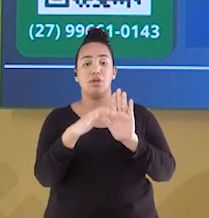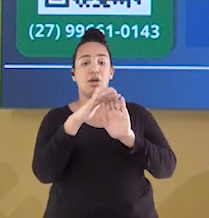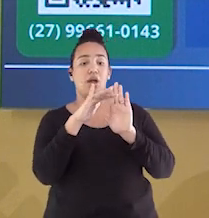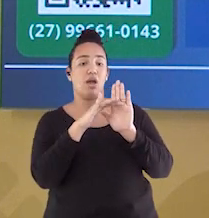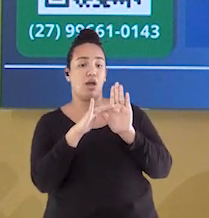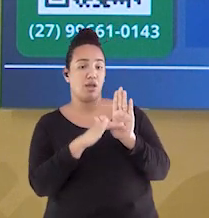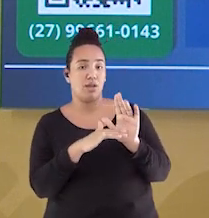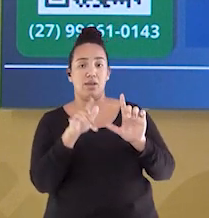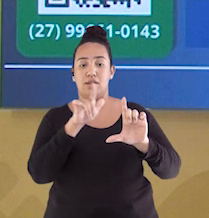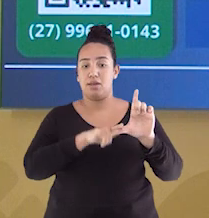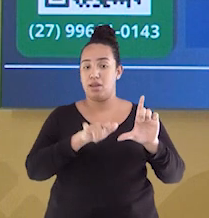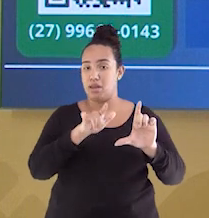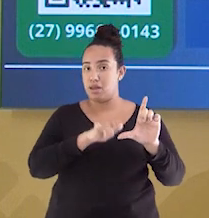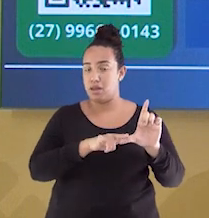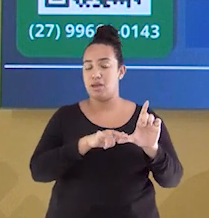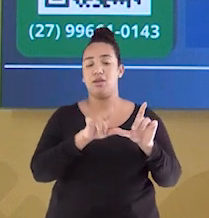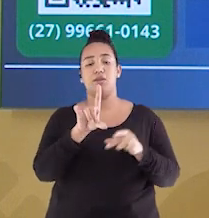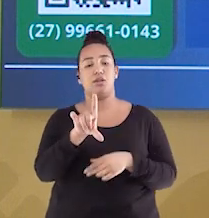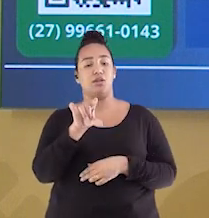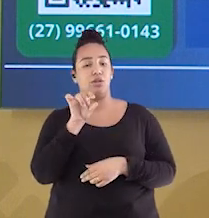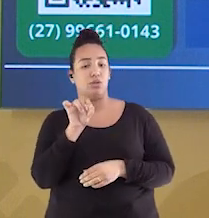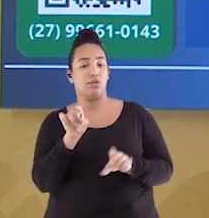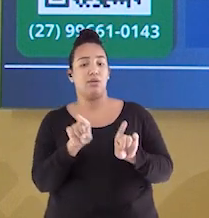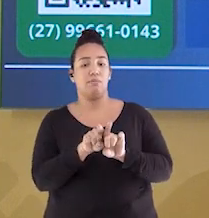letra, estilo e harmonia.